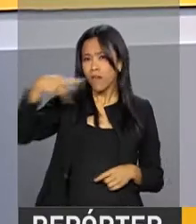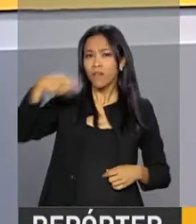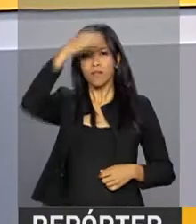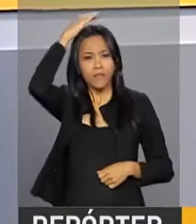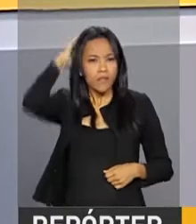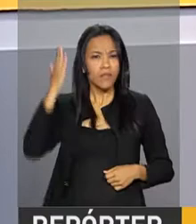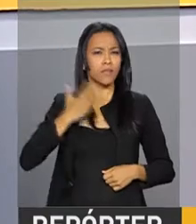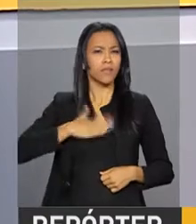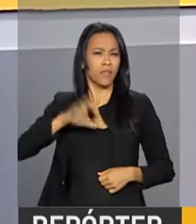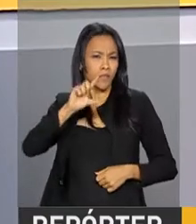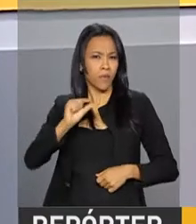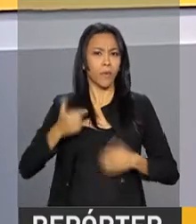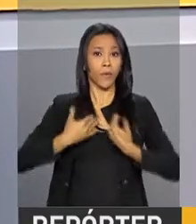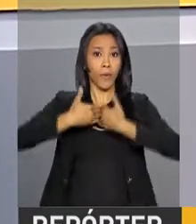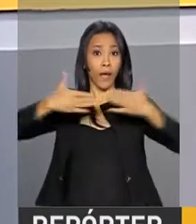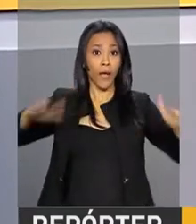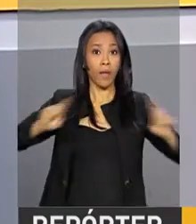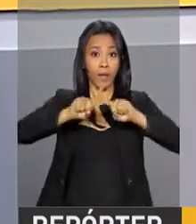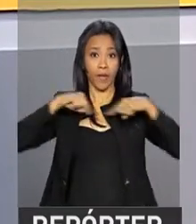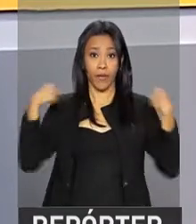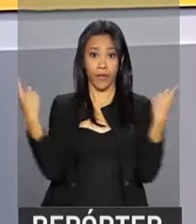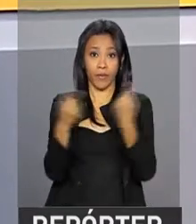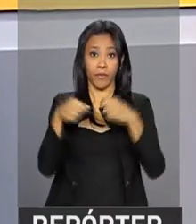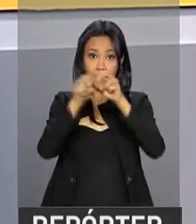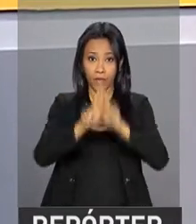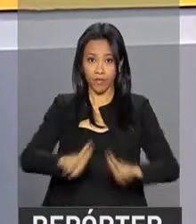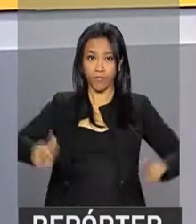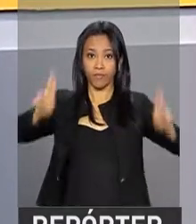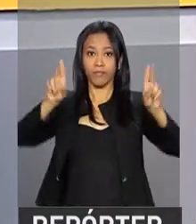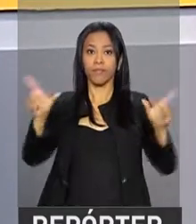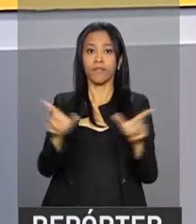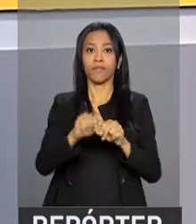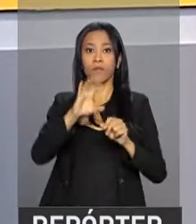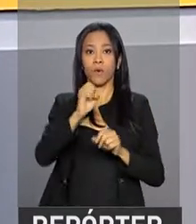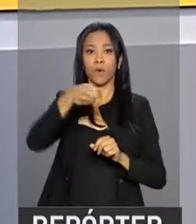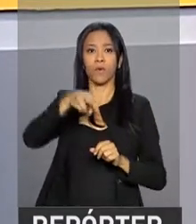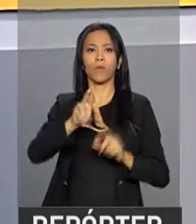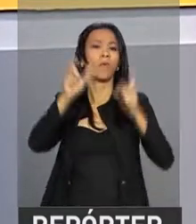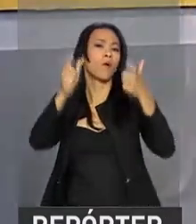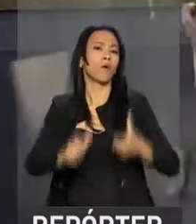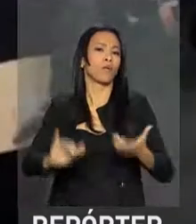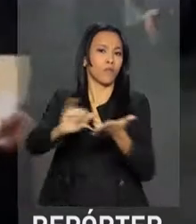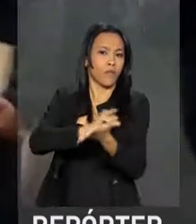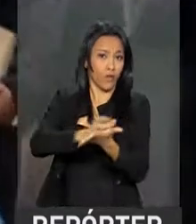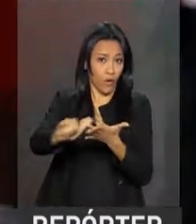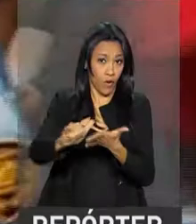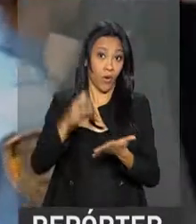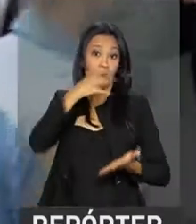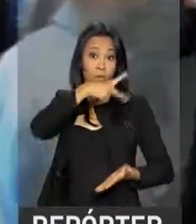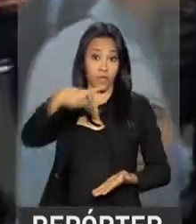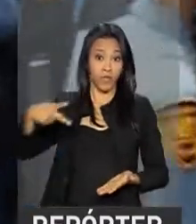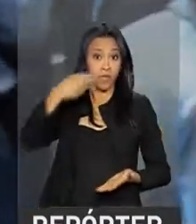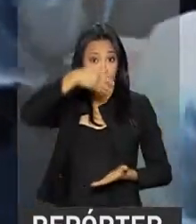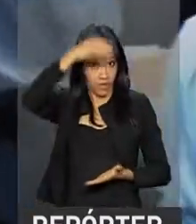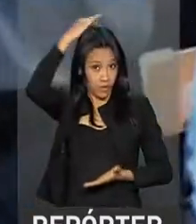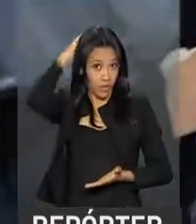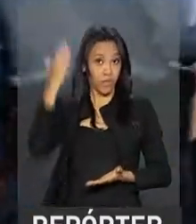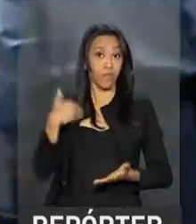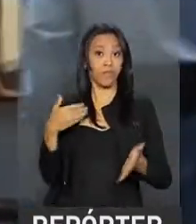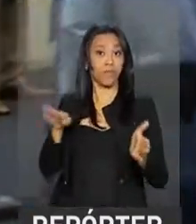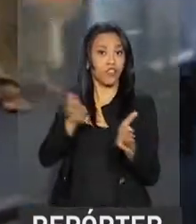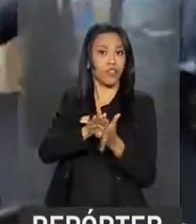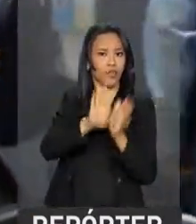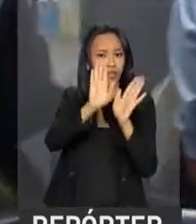temer abre daqui a pouco a assembléia geral das nações unidas em nova york o presidente temer chegou agora há pouco à sede da